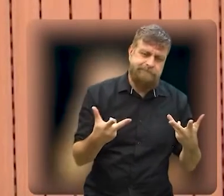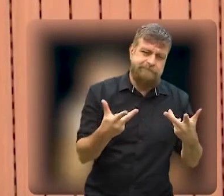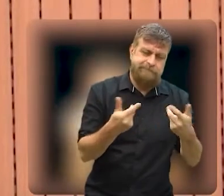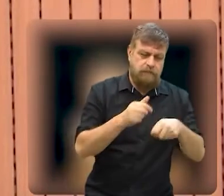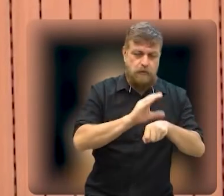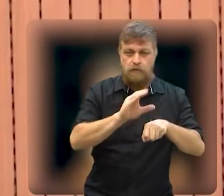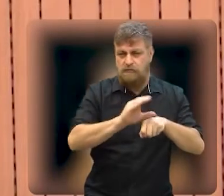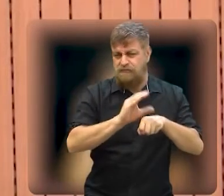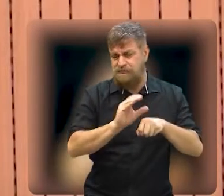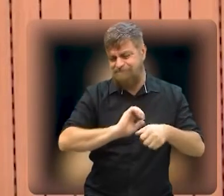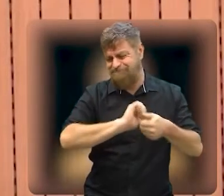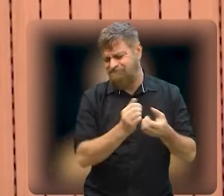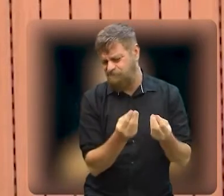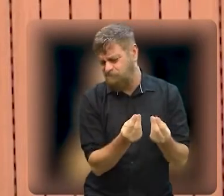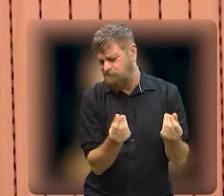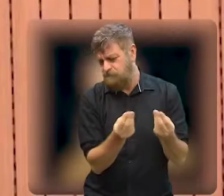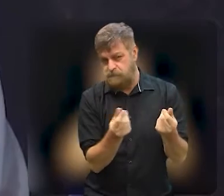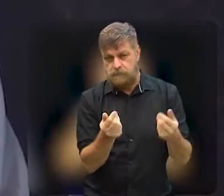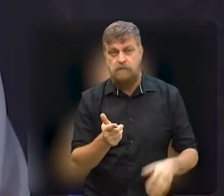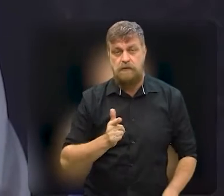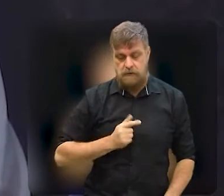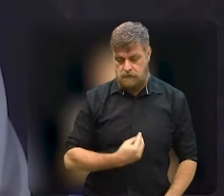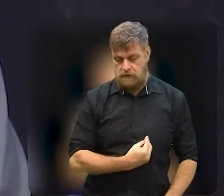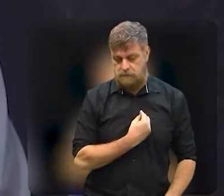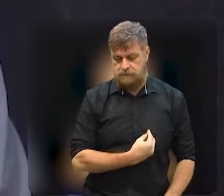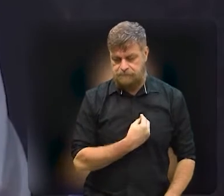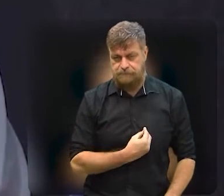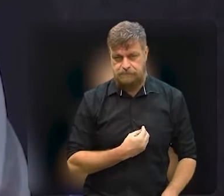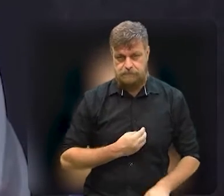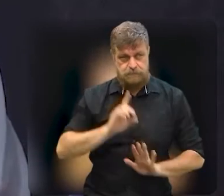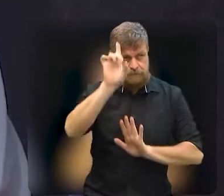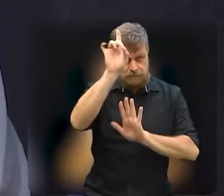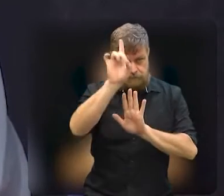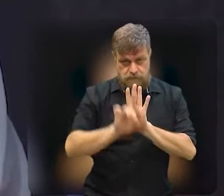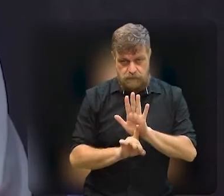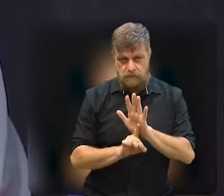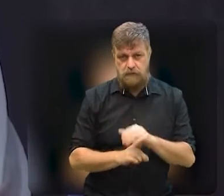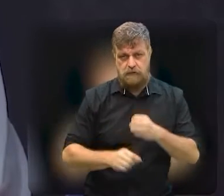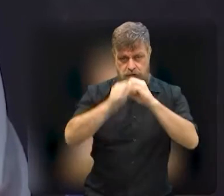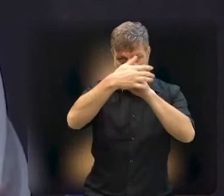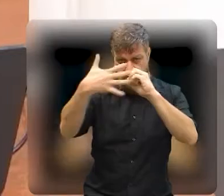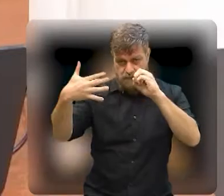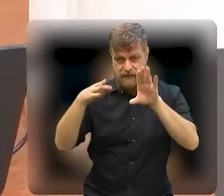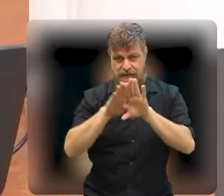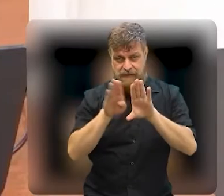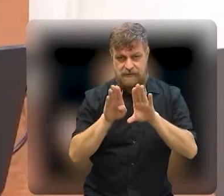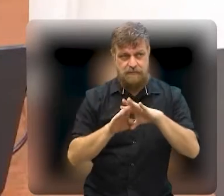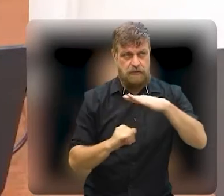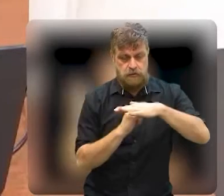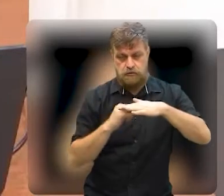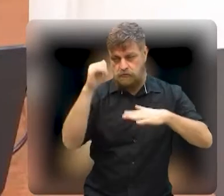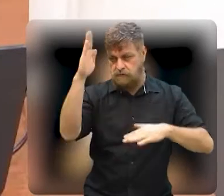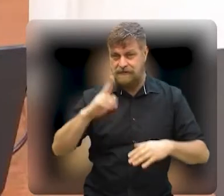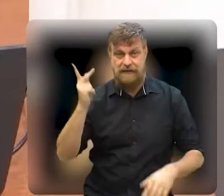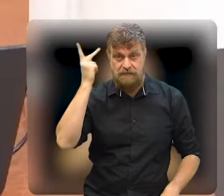da excelência dos cursos, né, a qualidade dos cursos. Estiveram presentes na reunião o diretor executivo da FUMEC e o diretor do